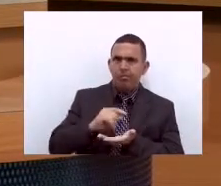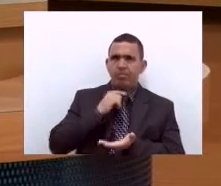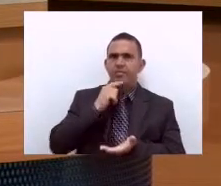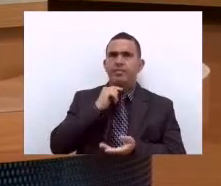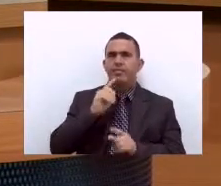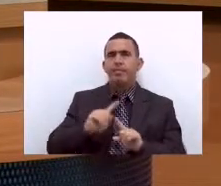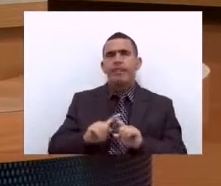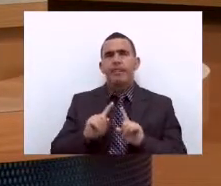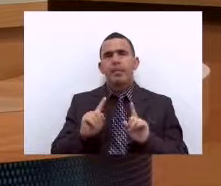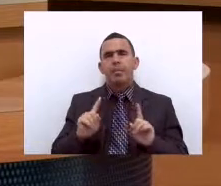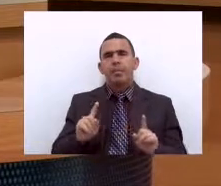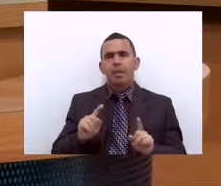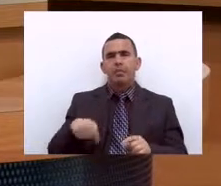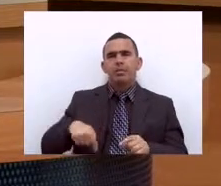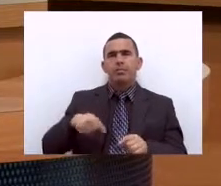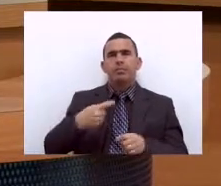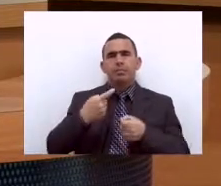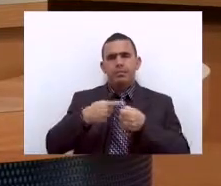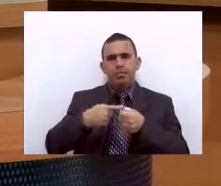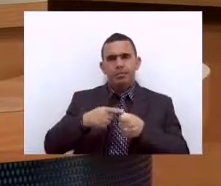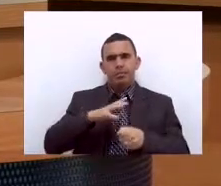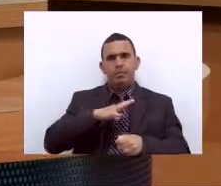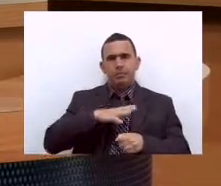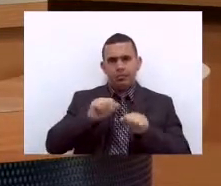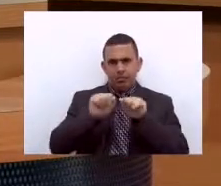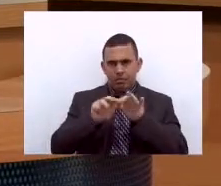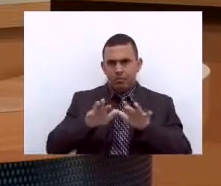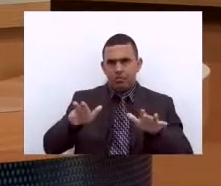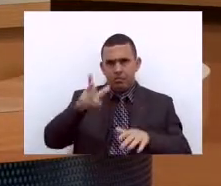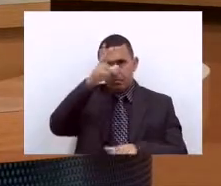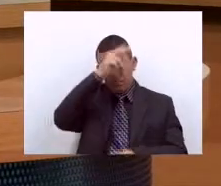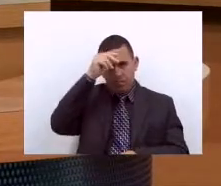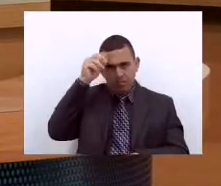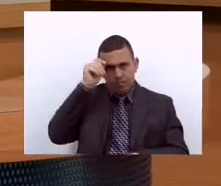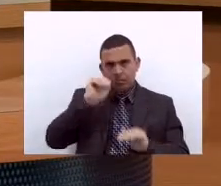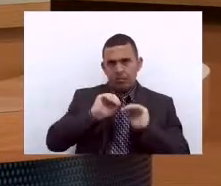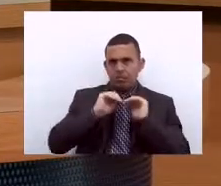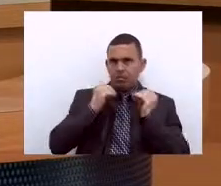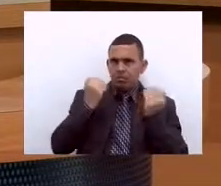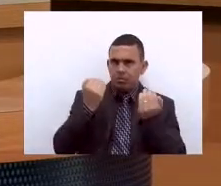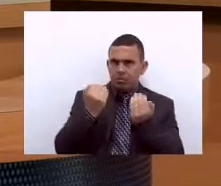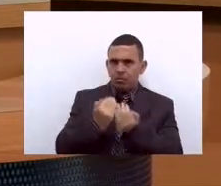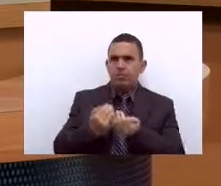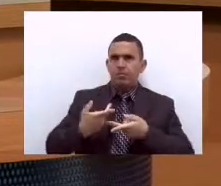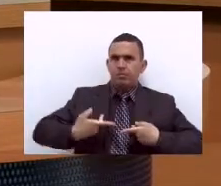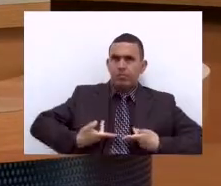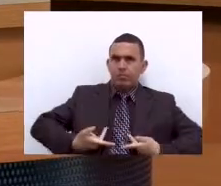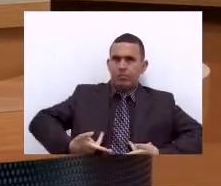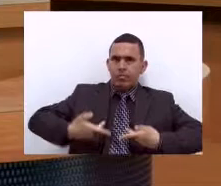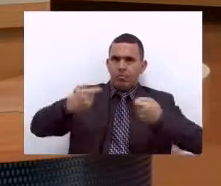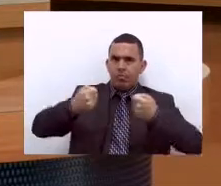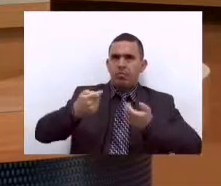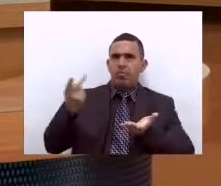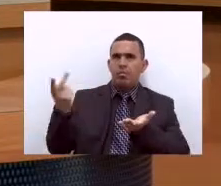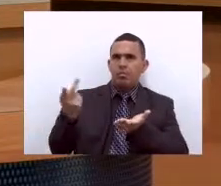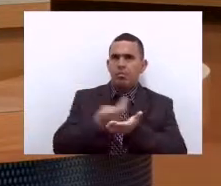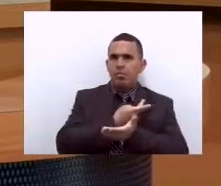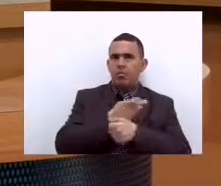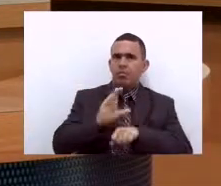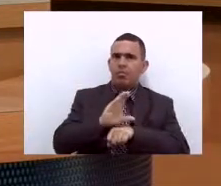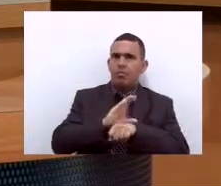Só que o município de Guarulhos, a prefeitura, o executivo, reconhece a